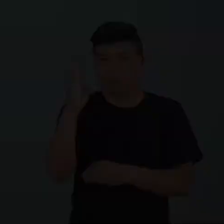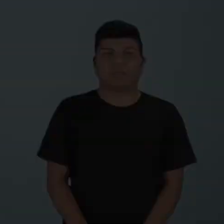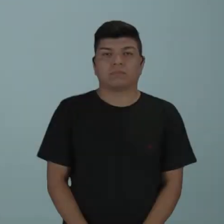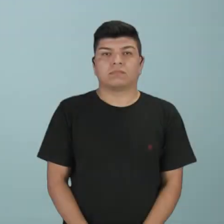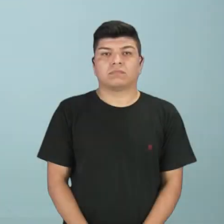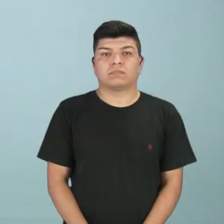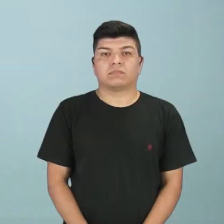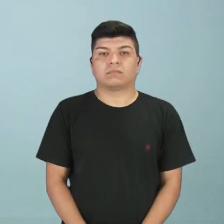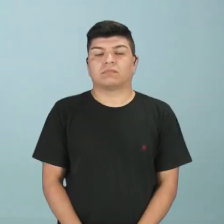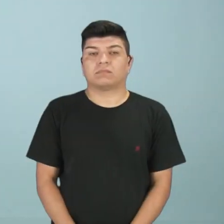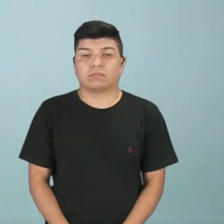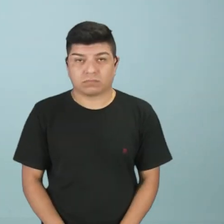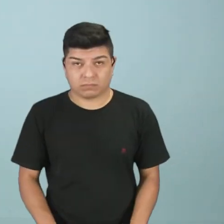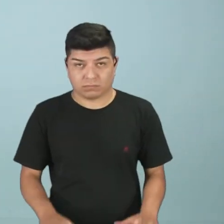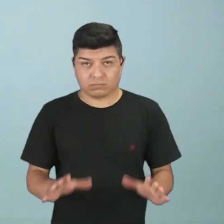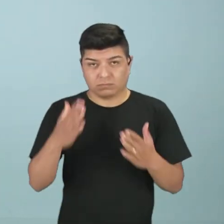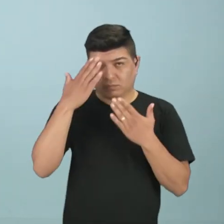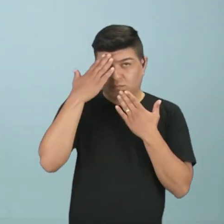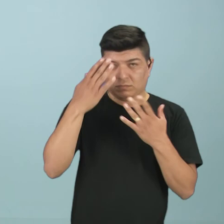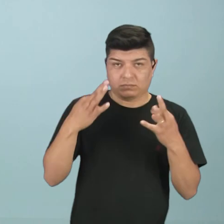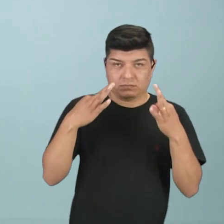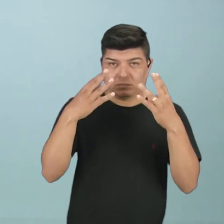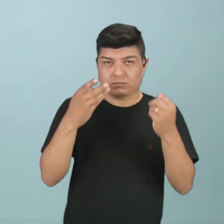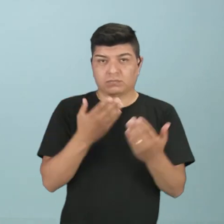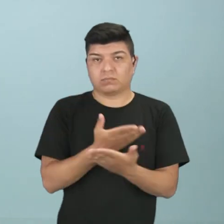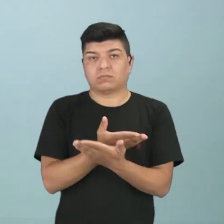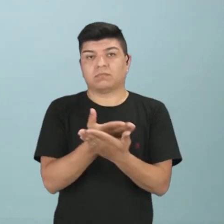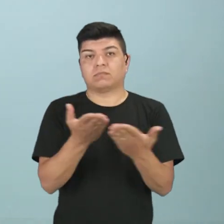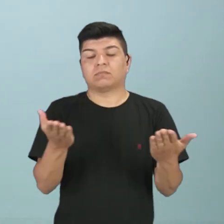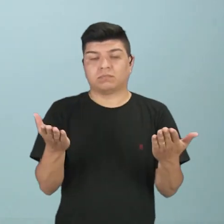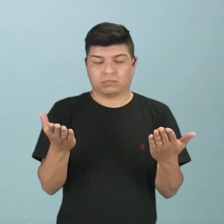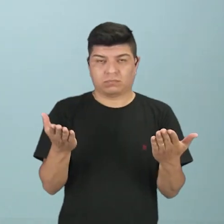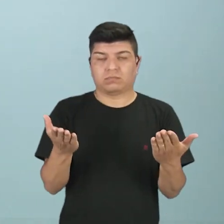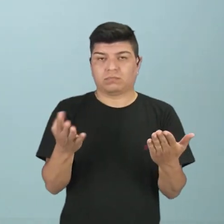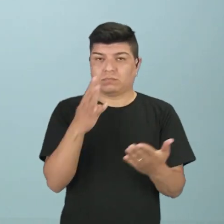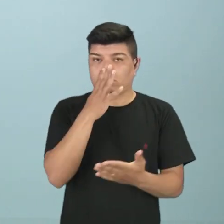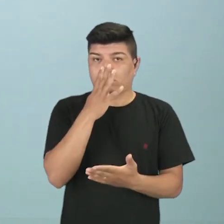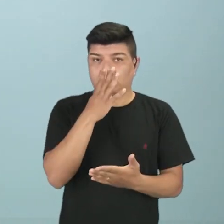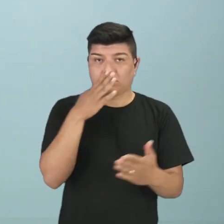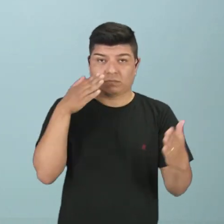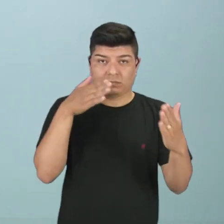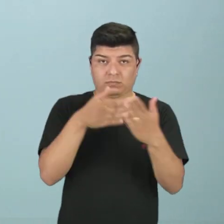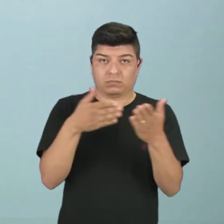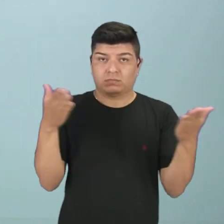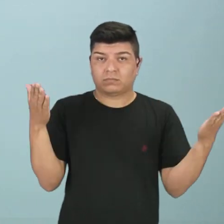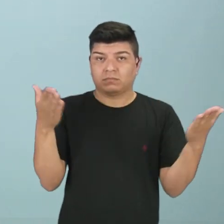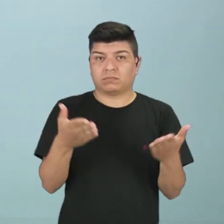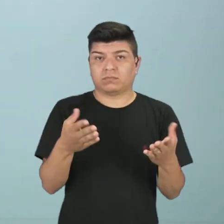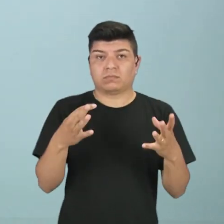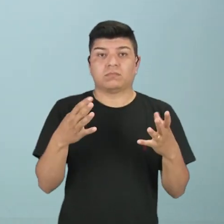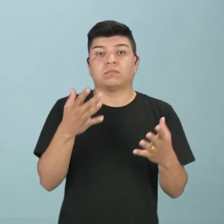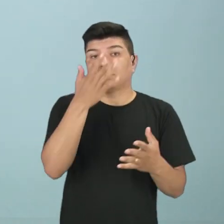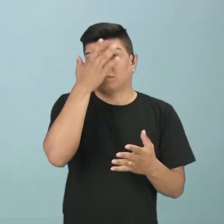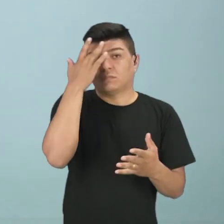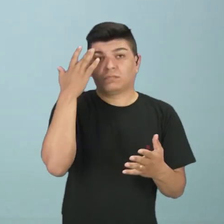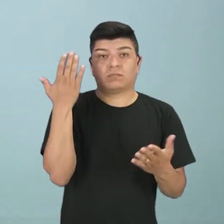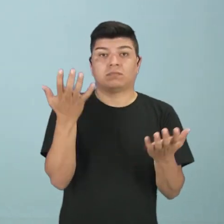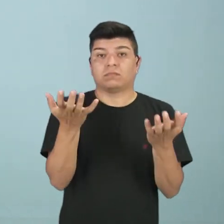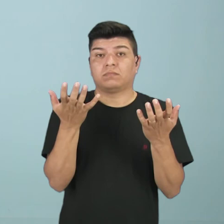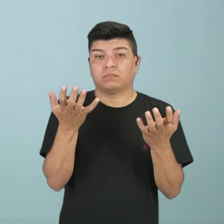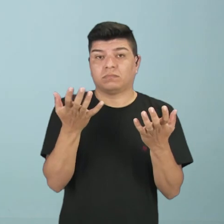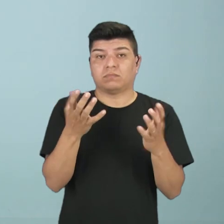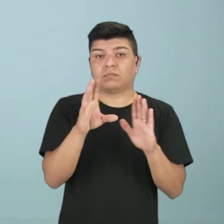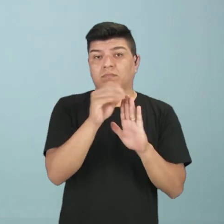país. Então, agradeço a todos vocês que nos prestigiaram até agora. Aqueles que quiserem acessar